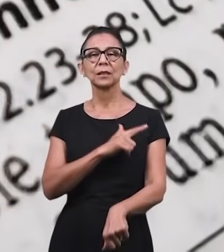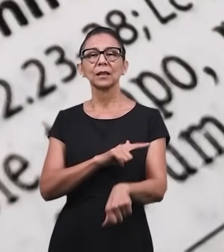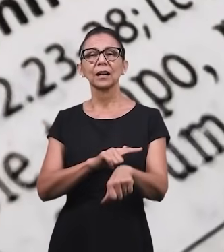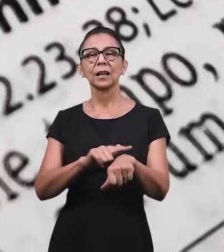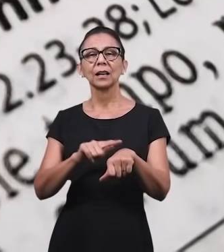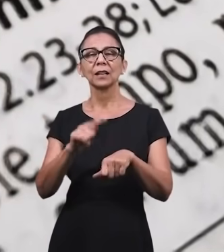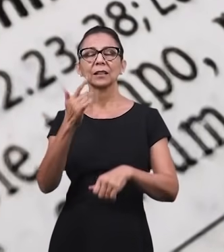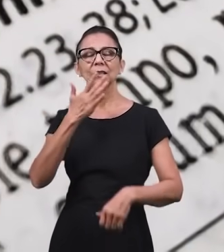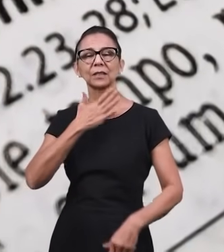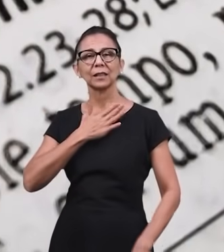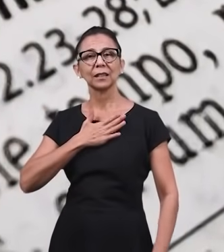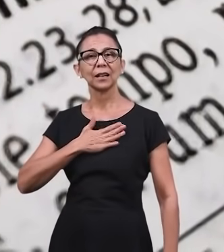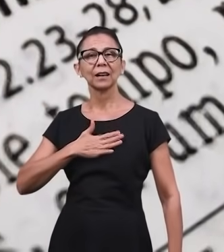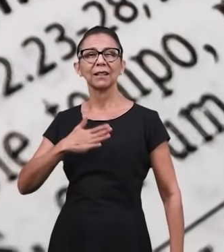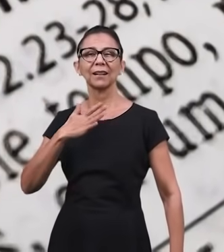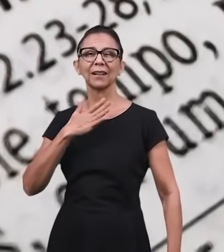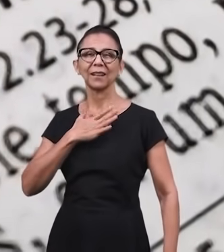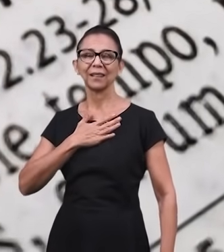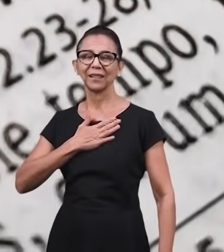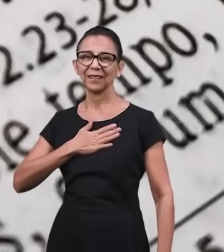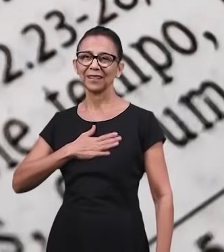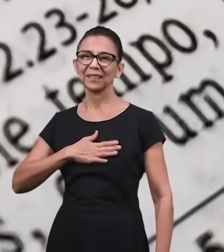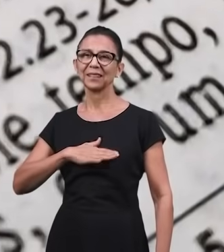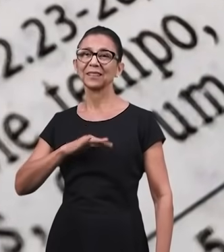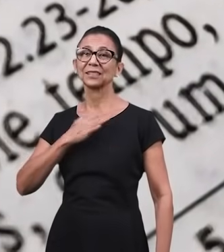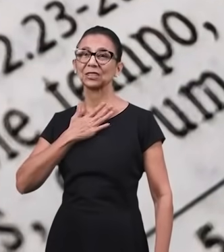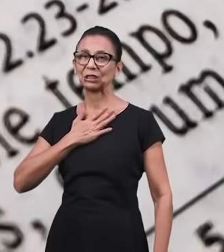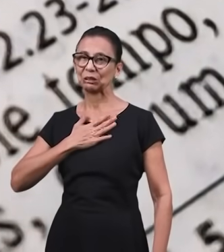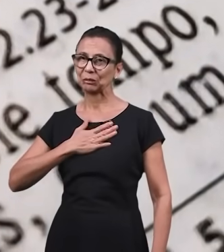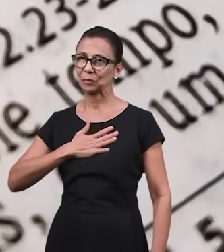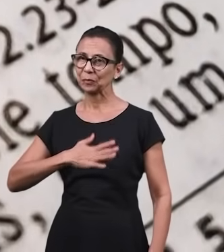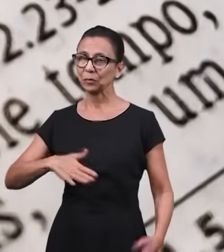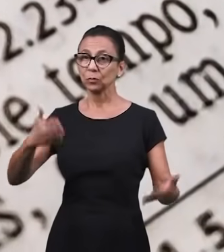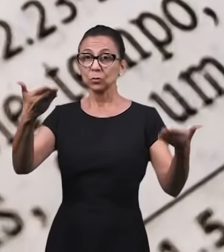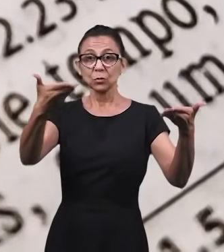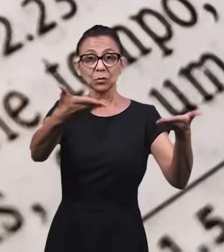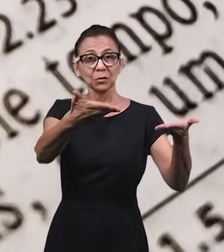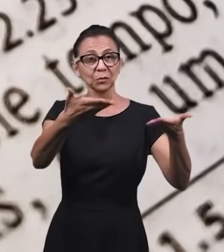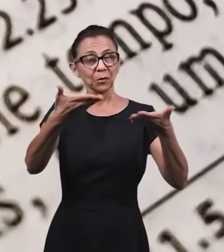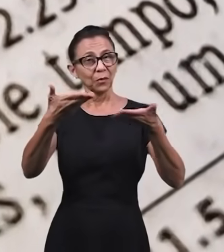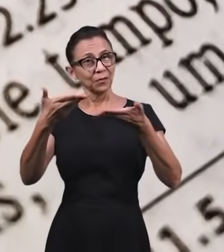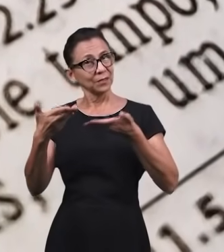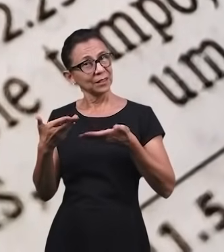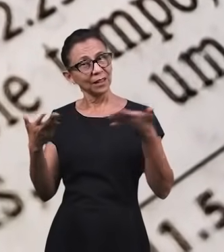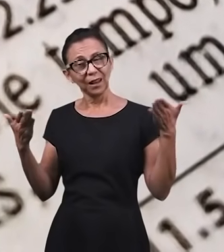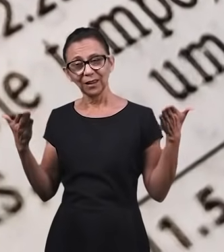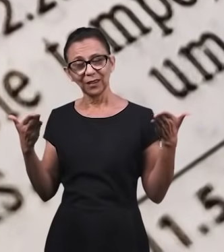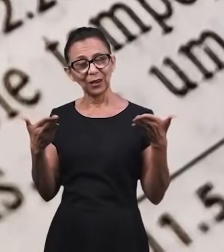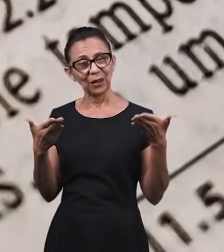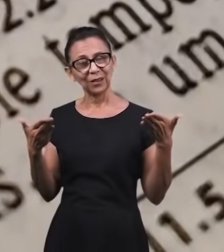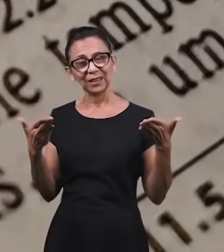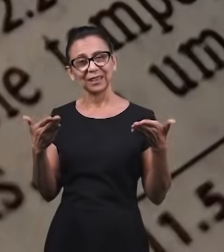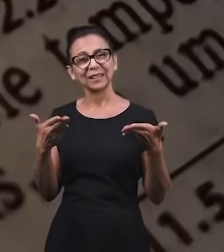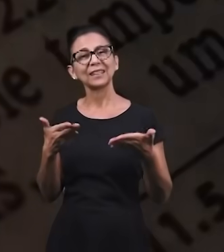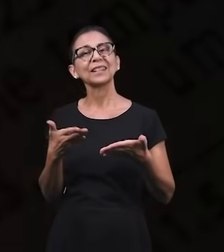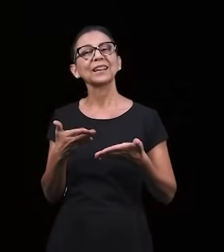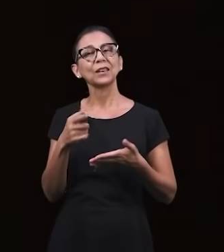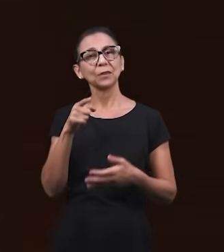manso e suave, Jesus está chamando.